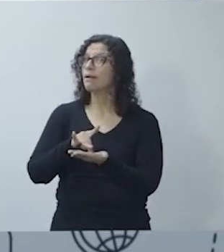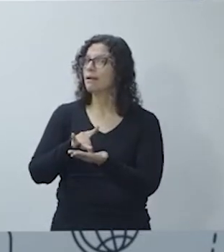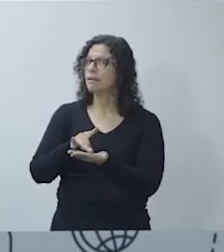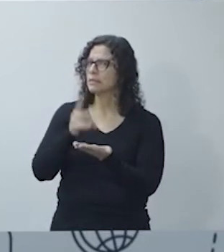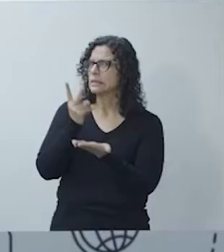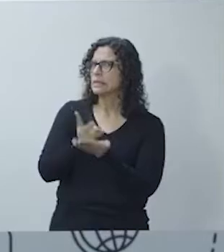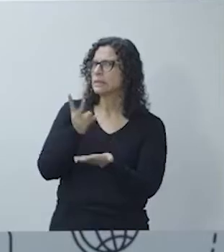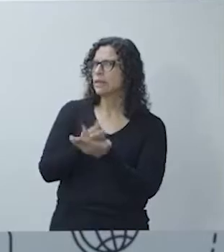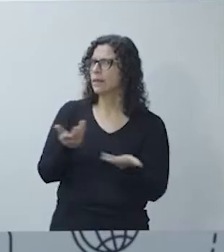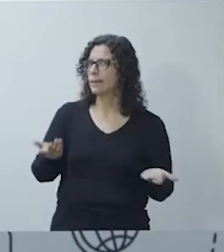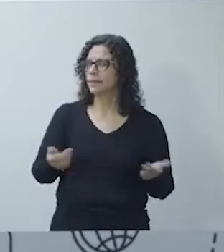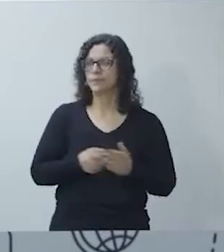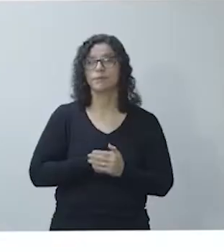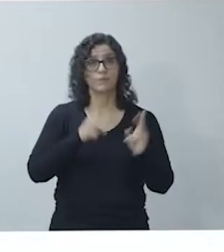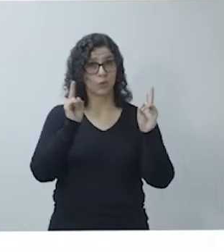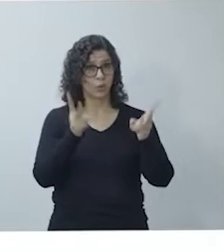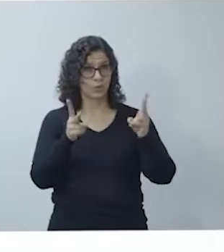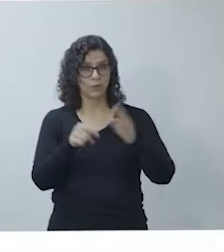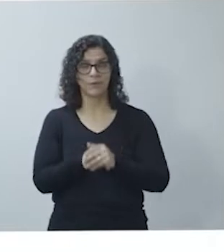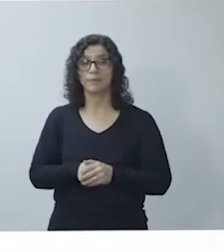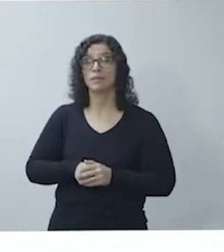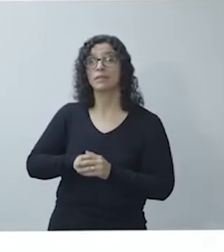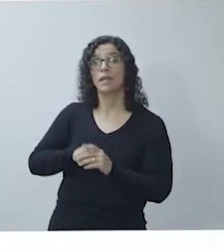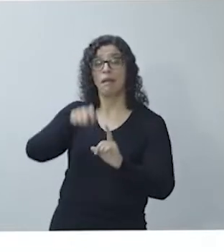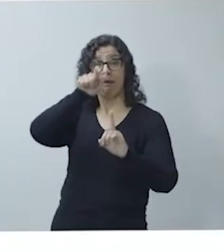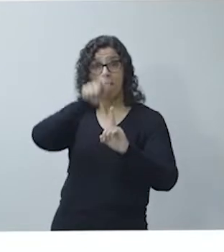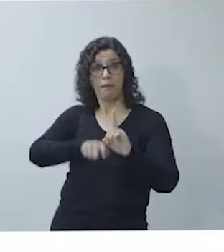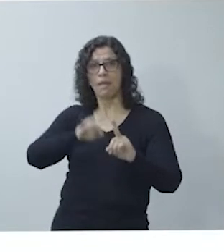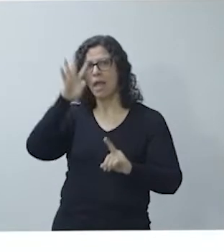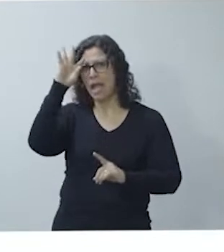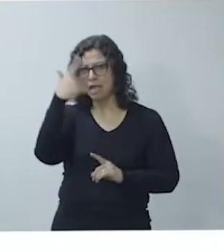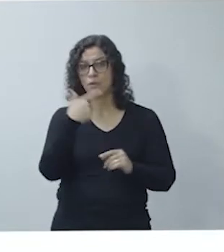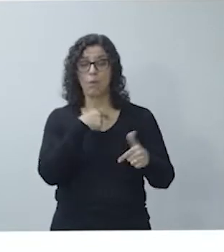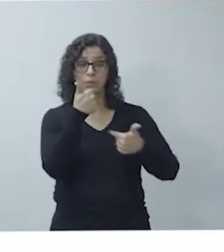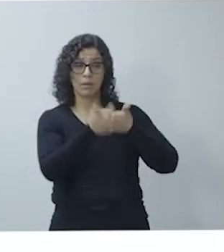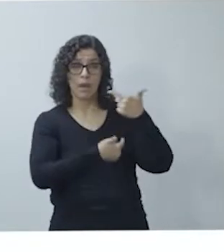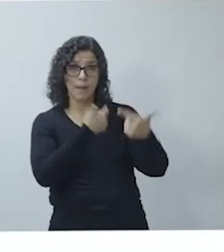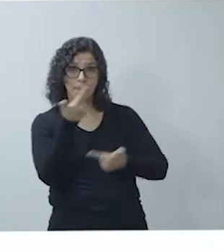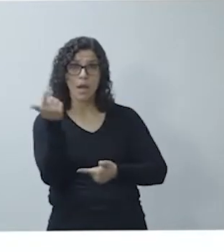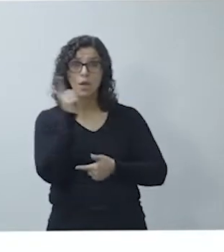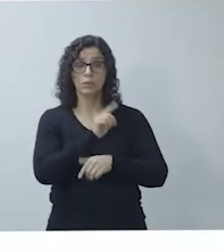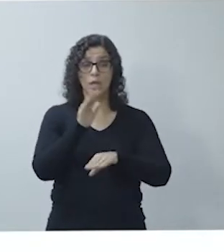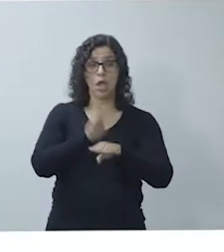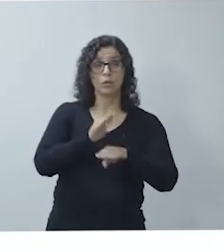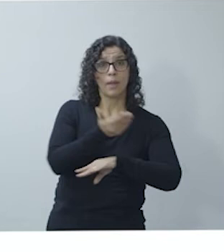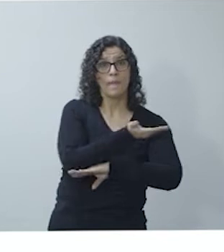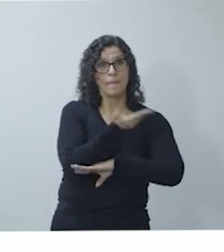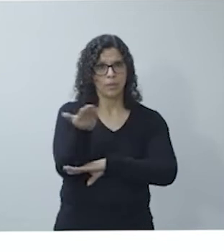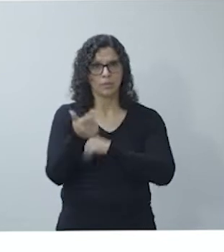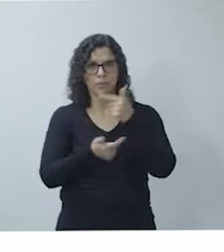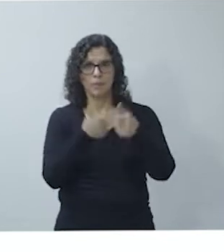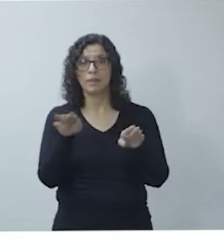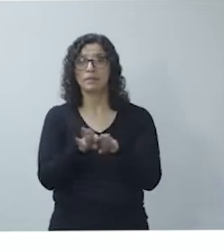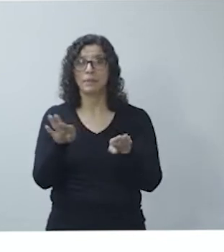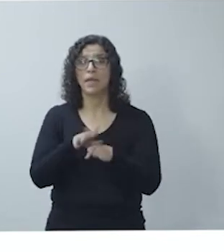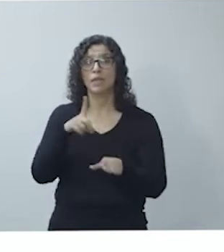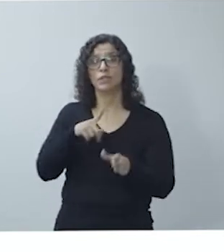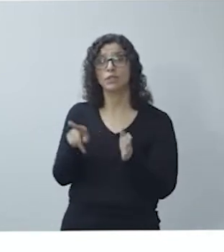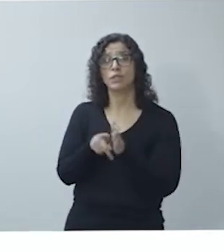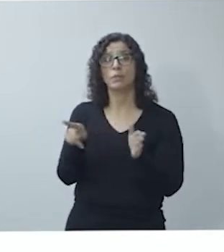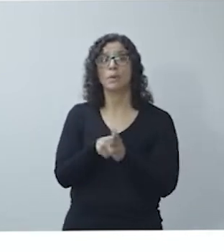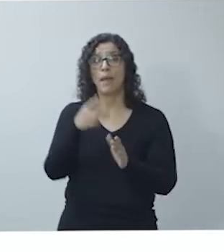Vamos continuar. Porque quando Antenor resolveu arranjar trabalho para os mendigos e corria à bengala